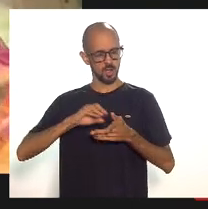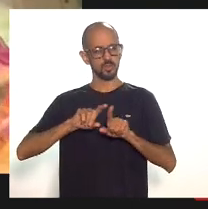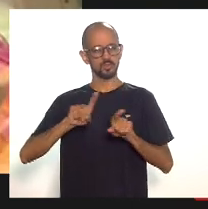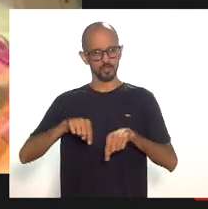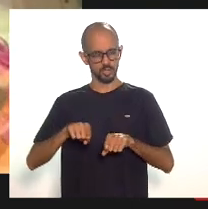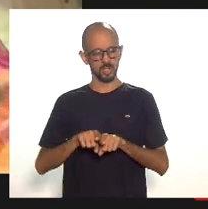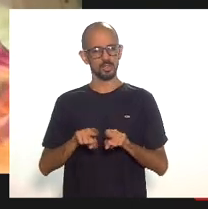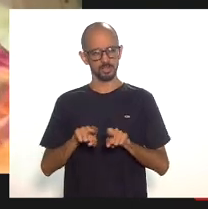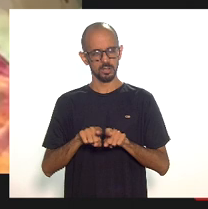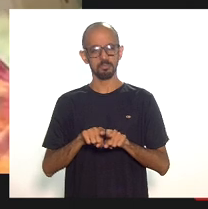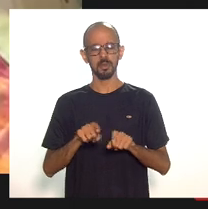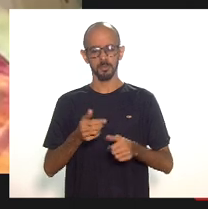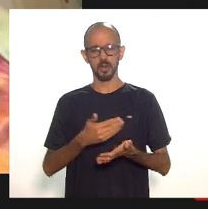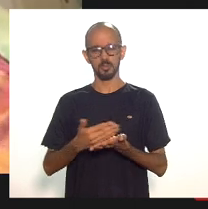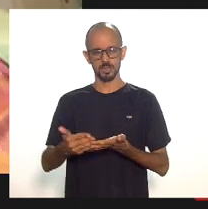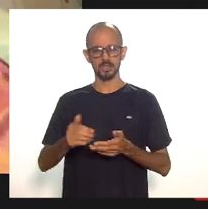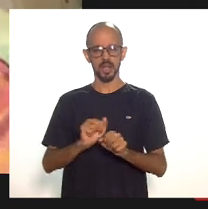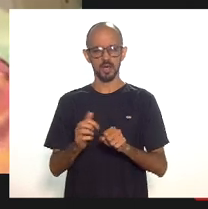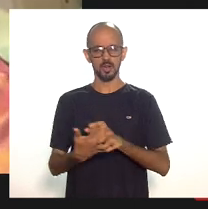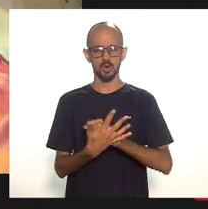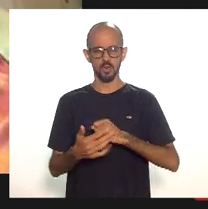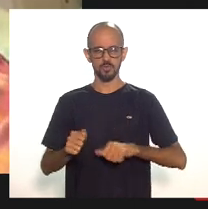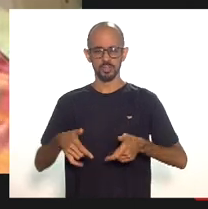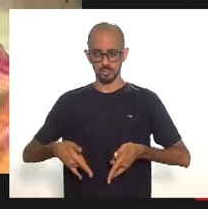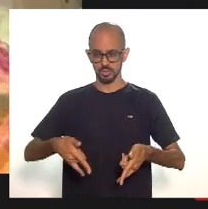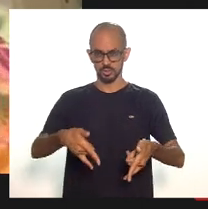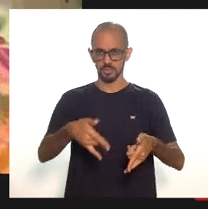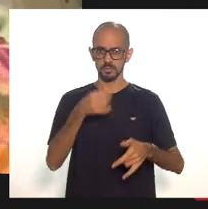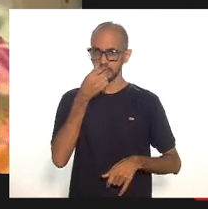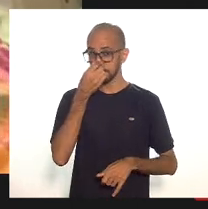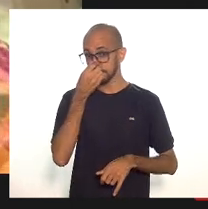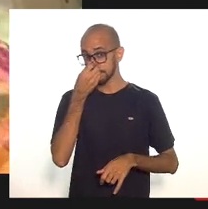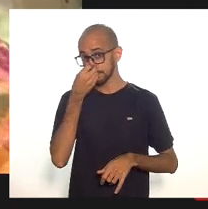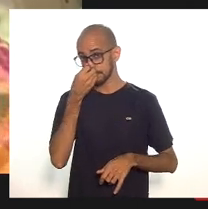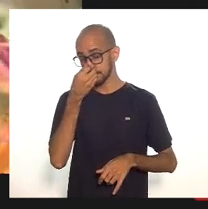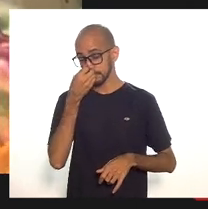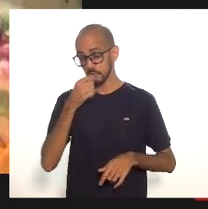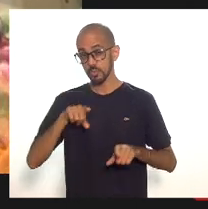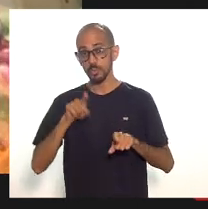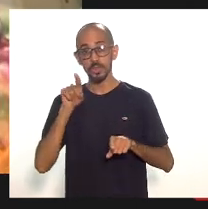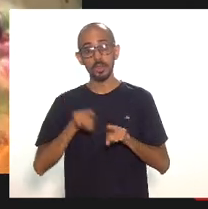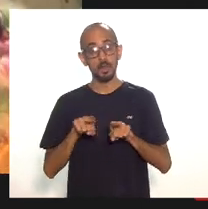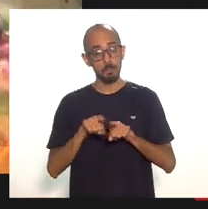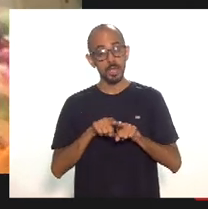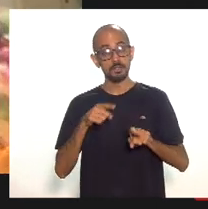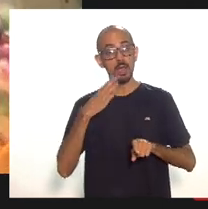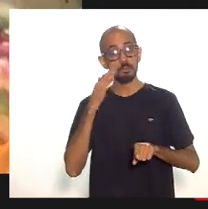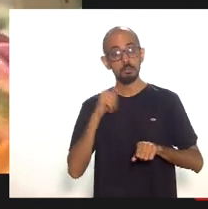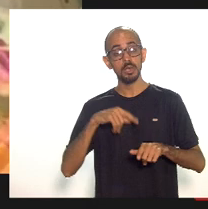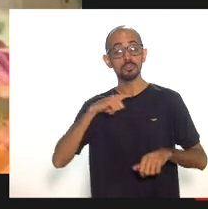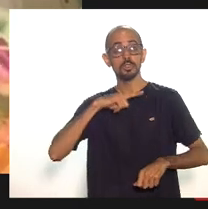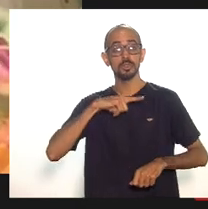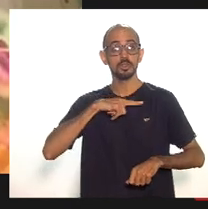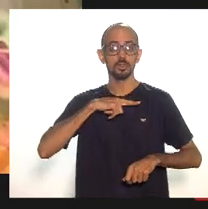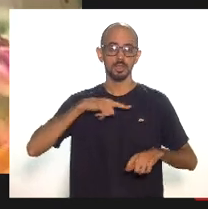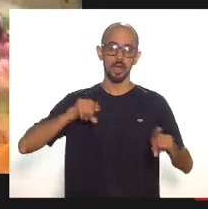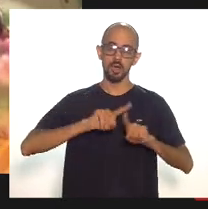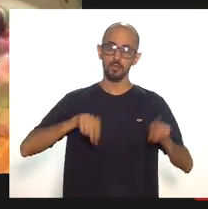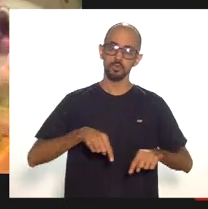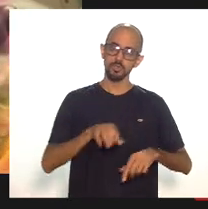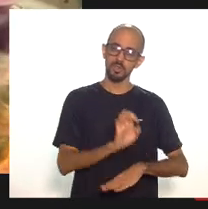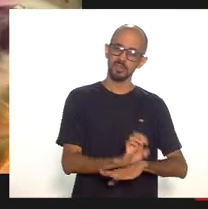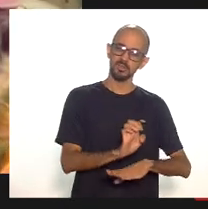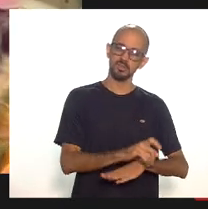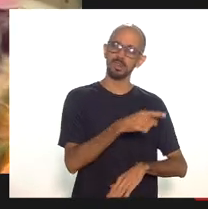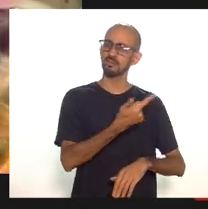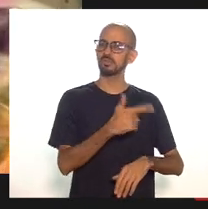abrir leito de Covid. A gente sabe da situação que se encontram hoje os servidores estaduais sem um